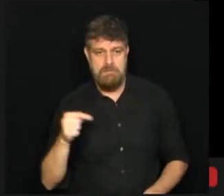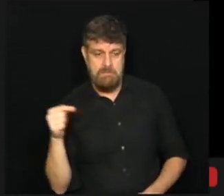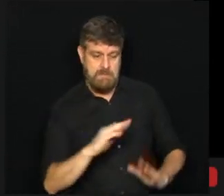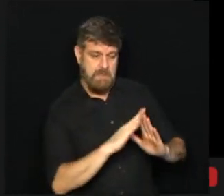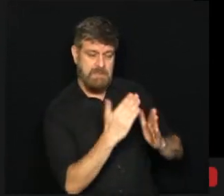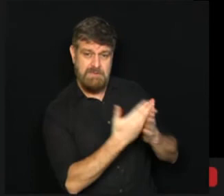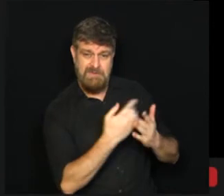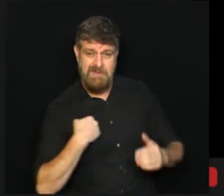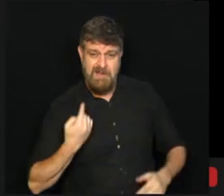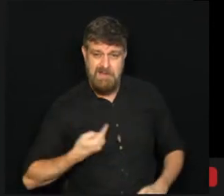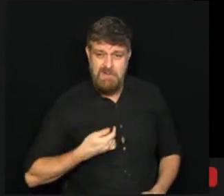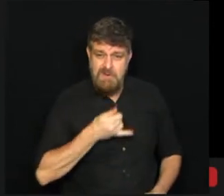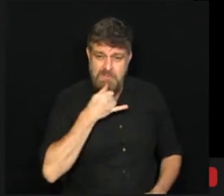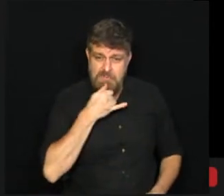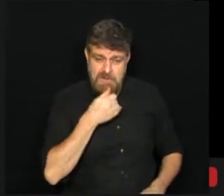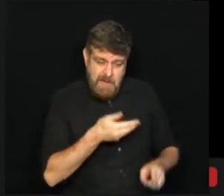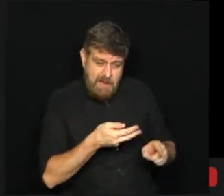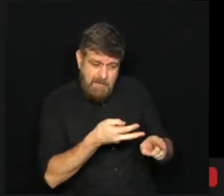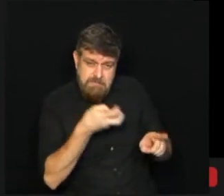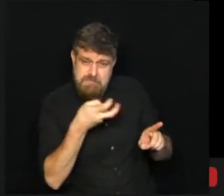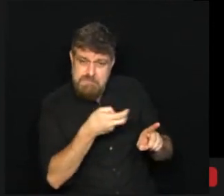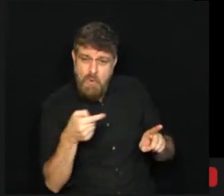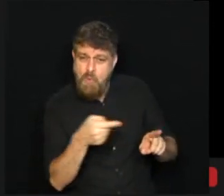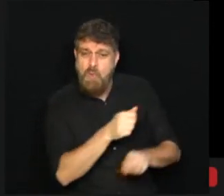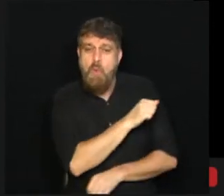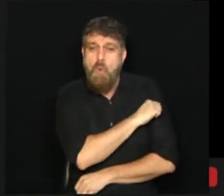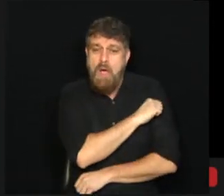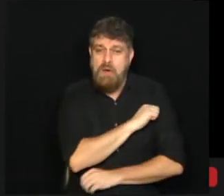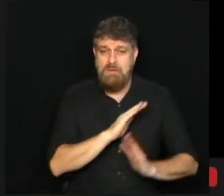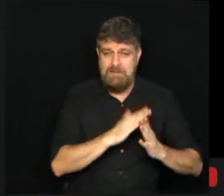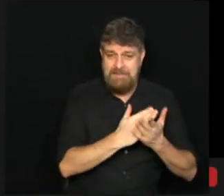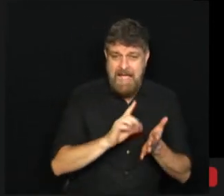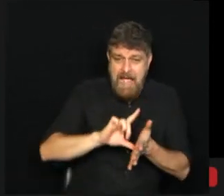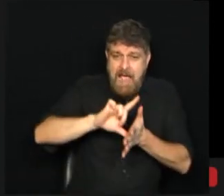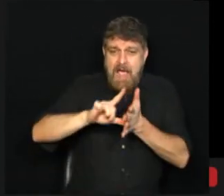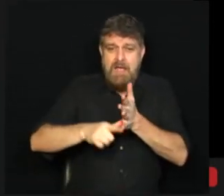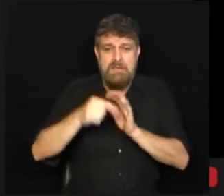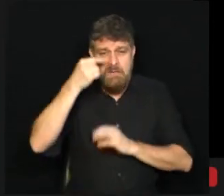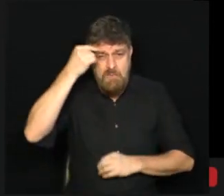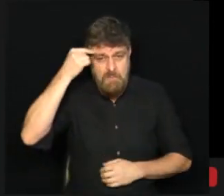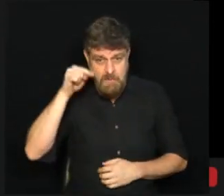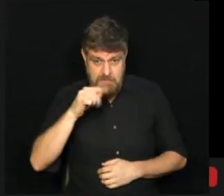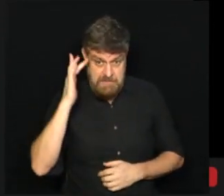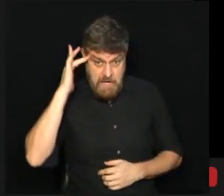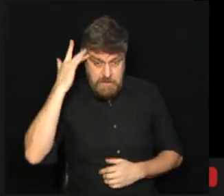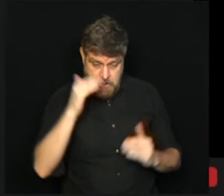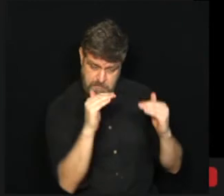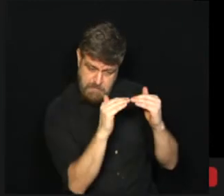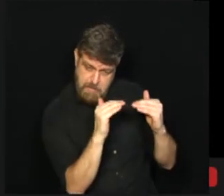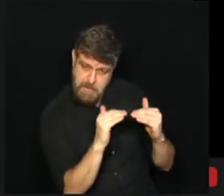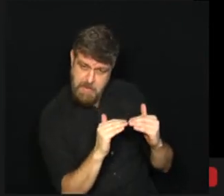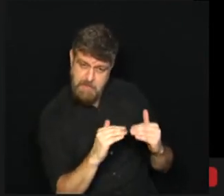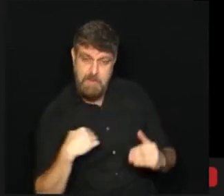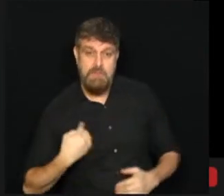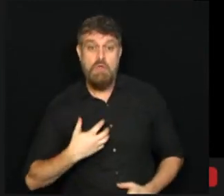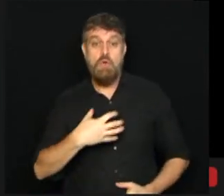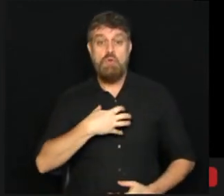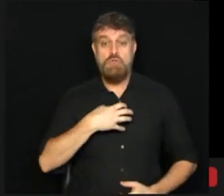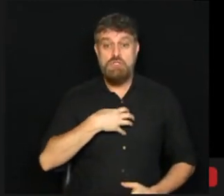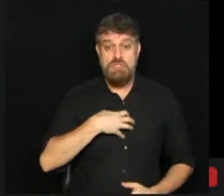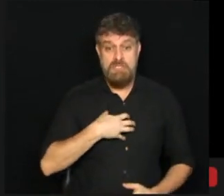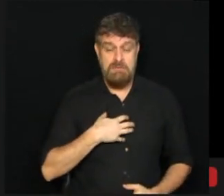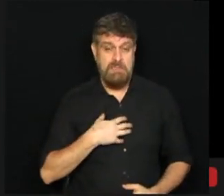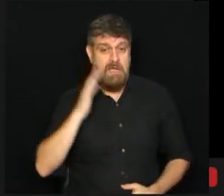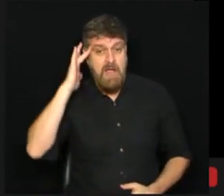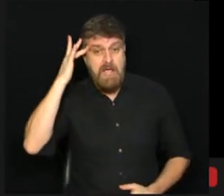estamos pegando ele já em andamento, mas eu quero depois, Paula, o que você achar conveniente, da maneira que você achar. Por exemplo,